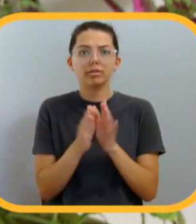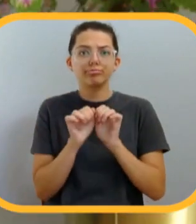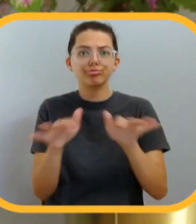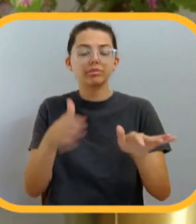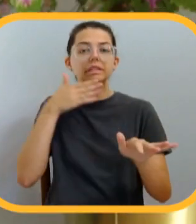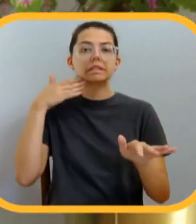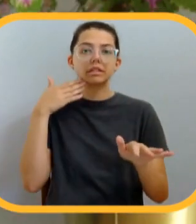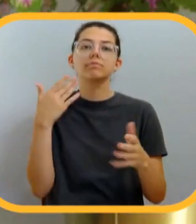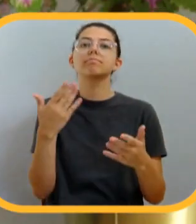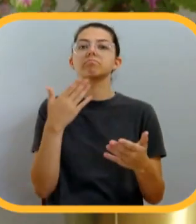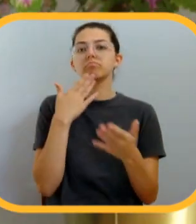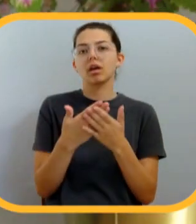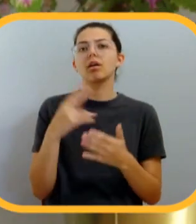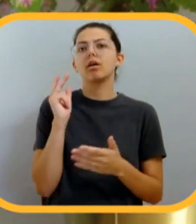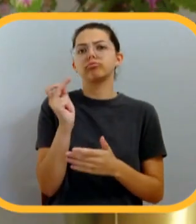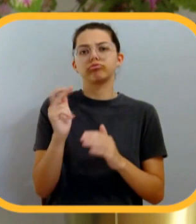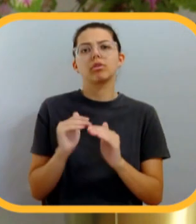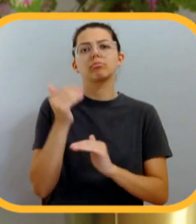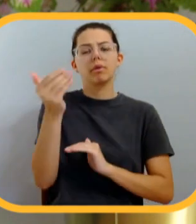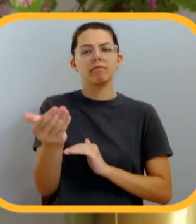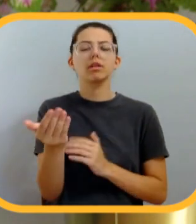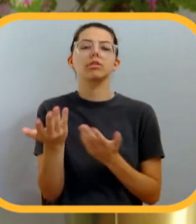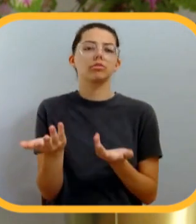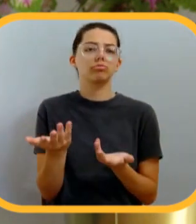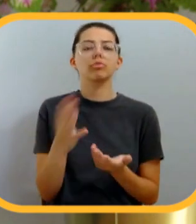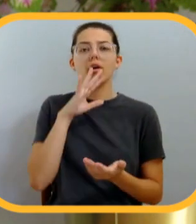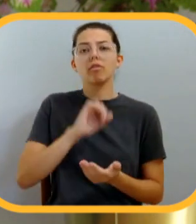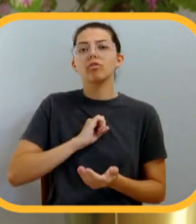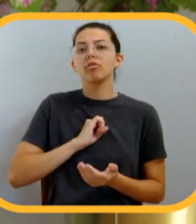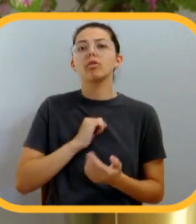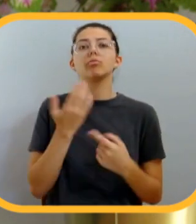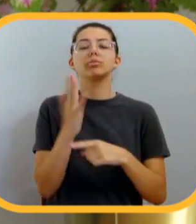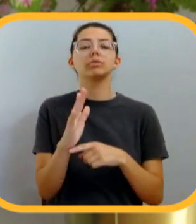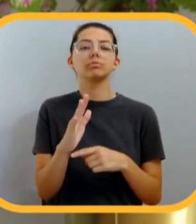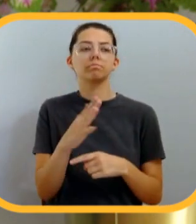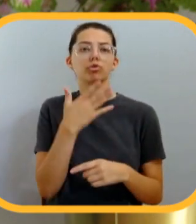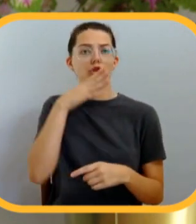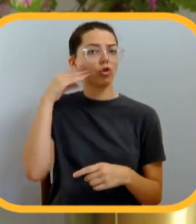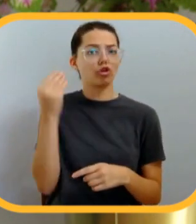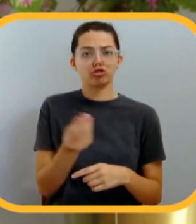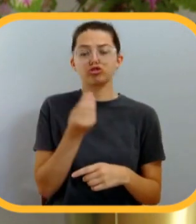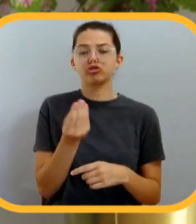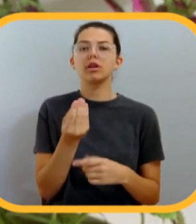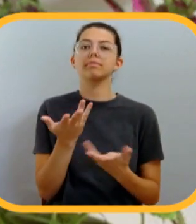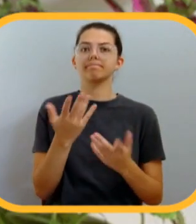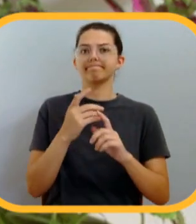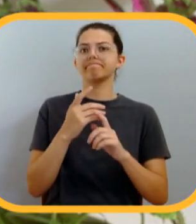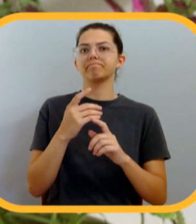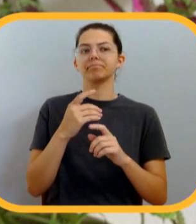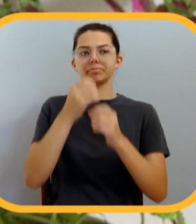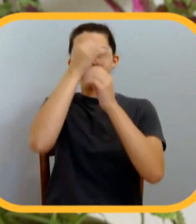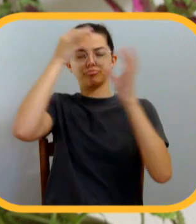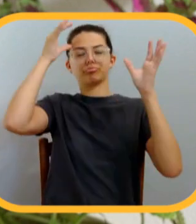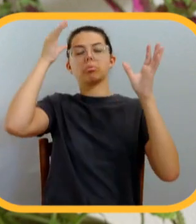cedo, não tenho dúvidas que daqui a uns anos os cidadãos, sei lá, os meus filhos, quando chegarem à adolescência, terão mais alerta